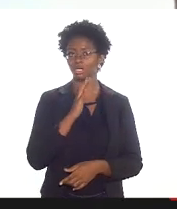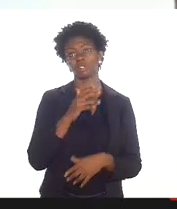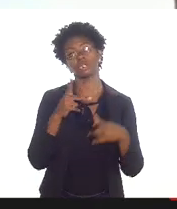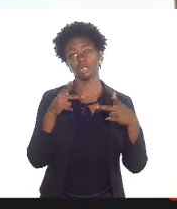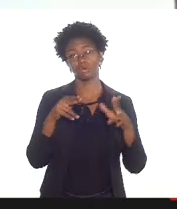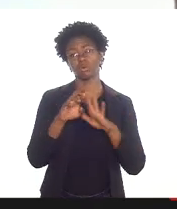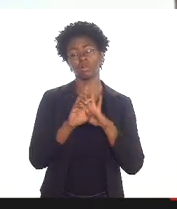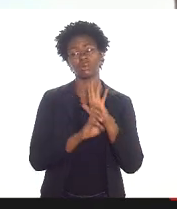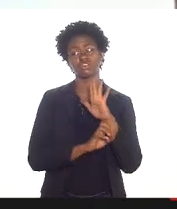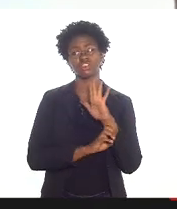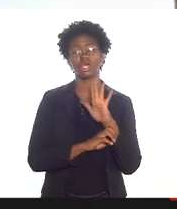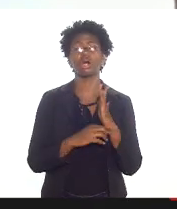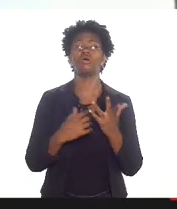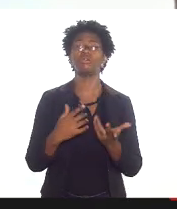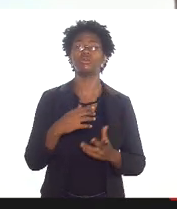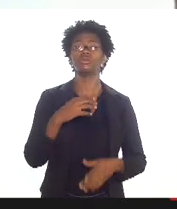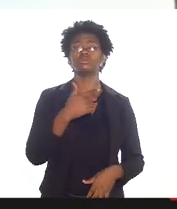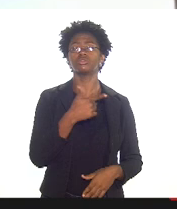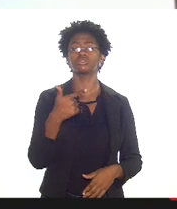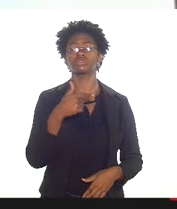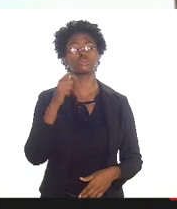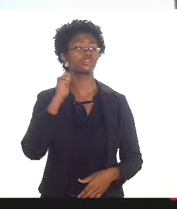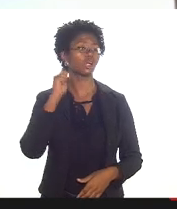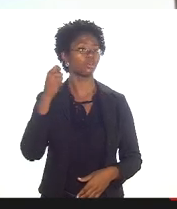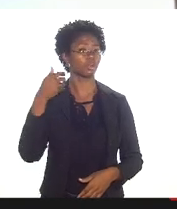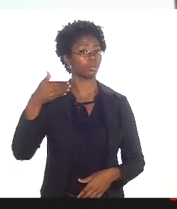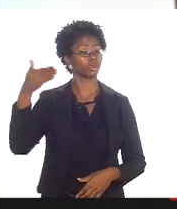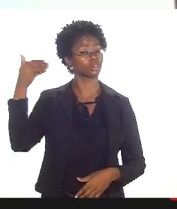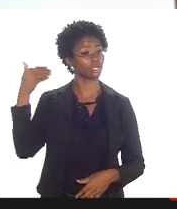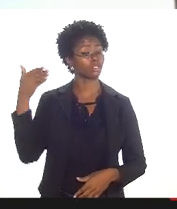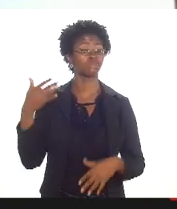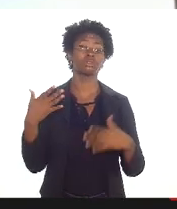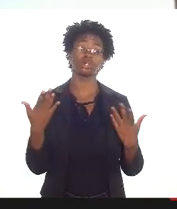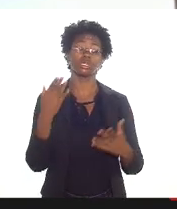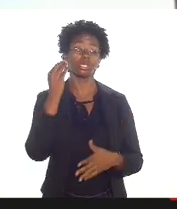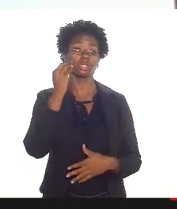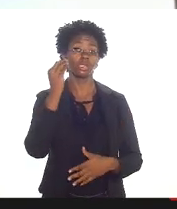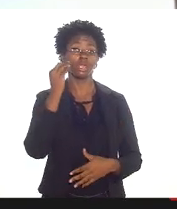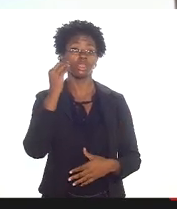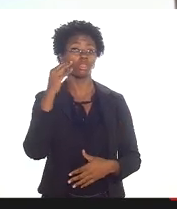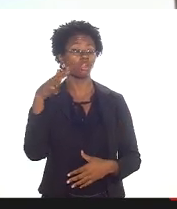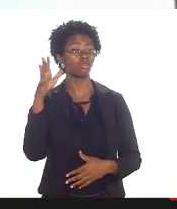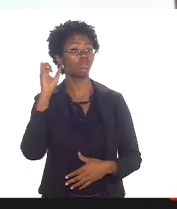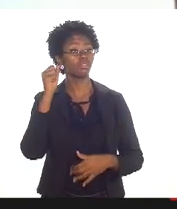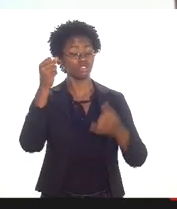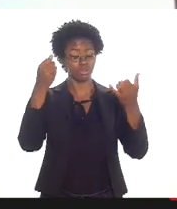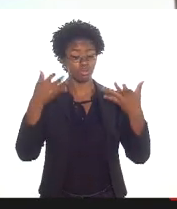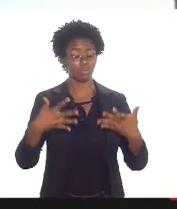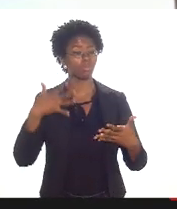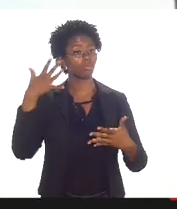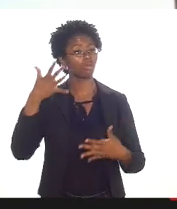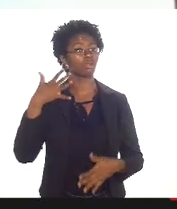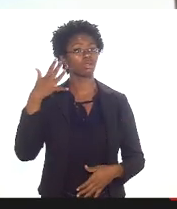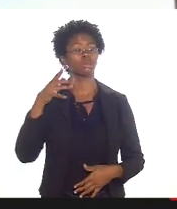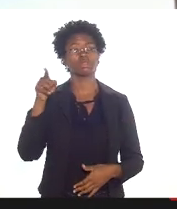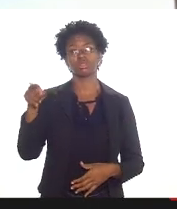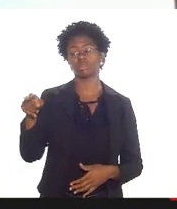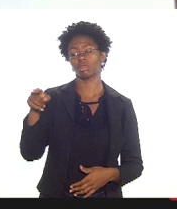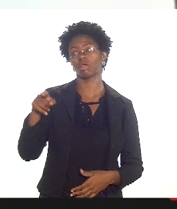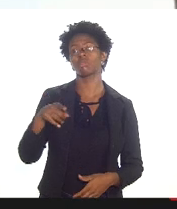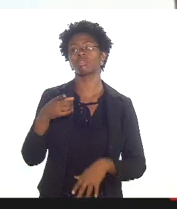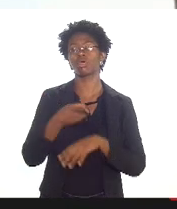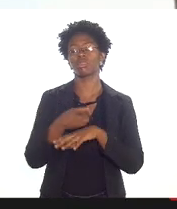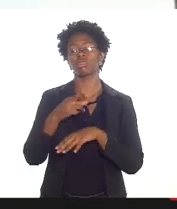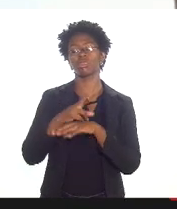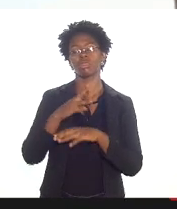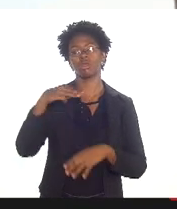passado, com a finalidade de ouvirmos a explanação a ser feita pela doutora Magda